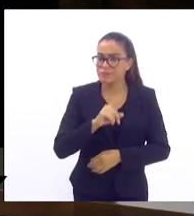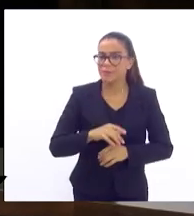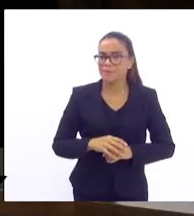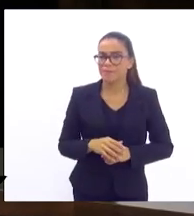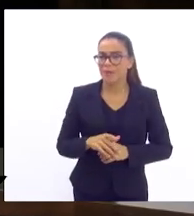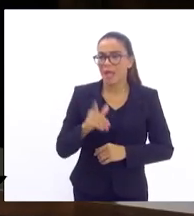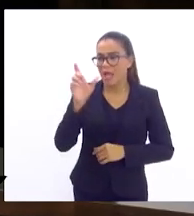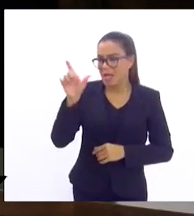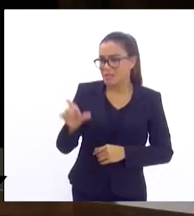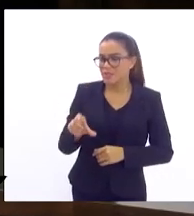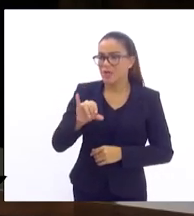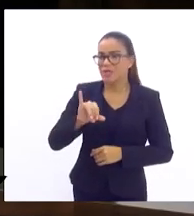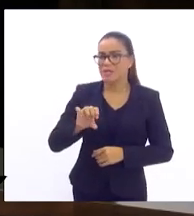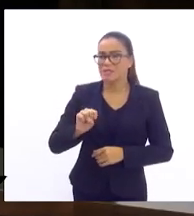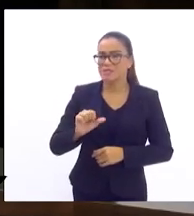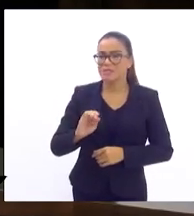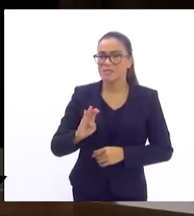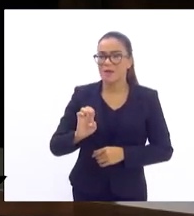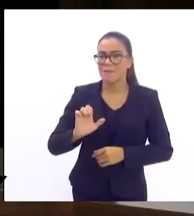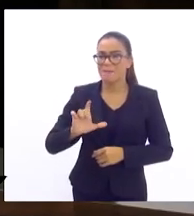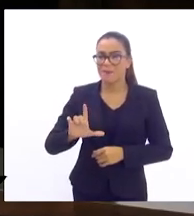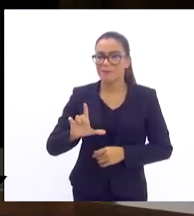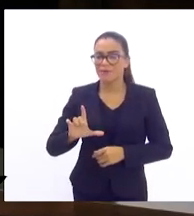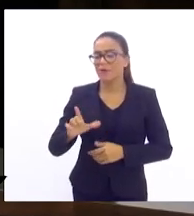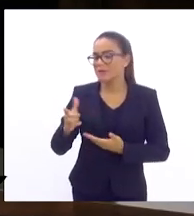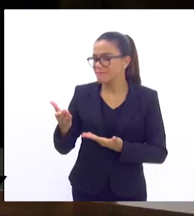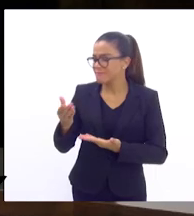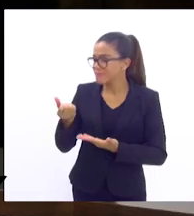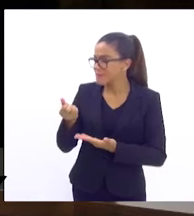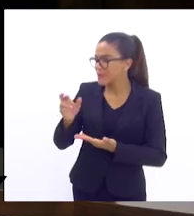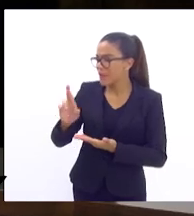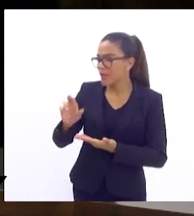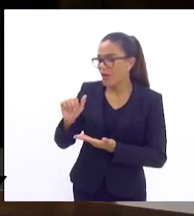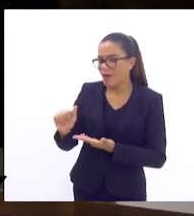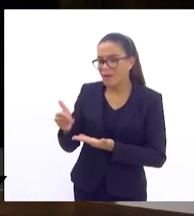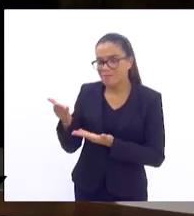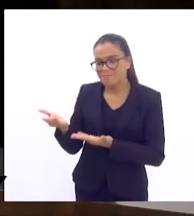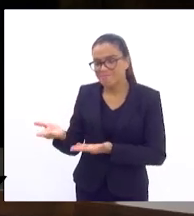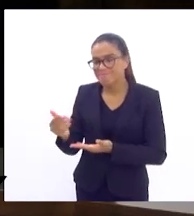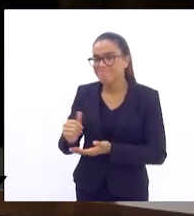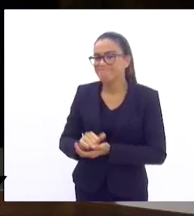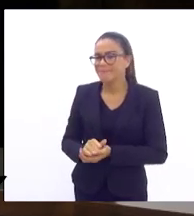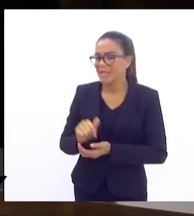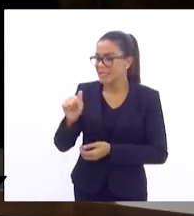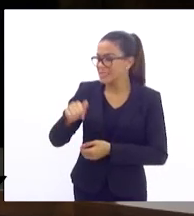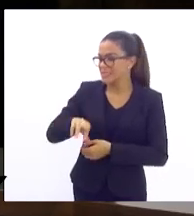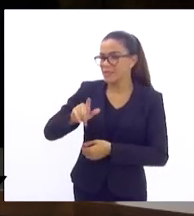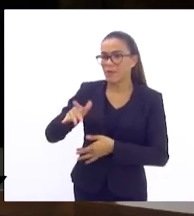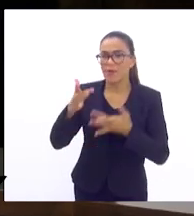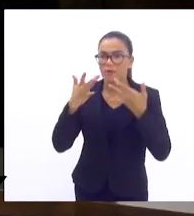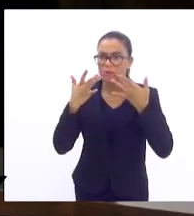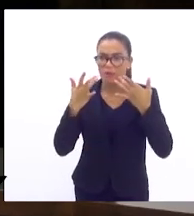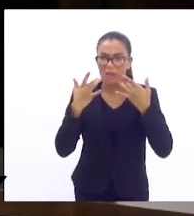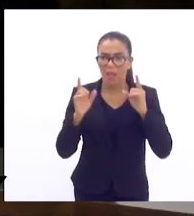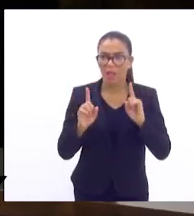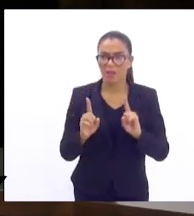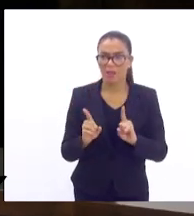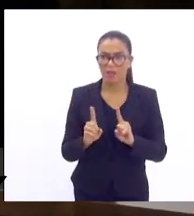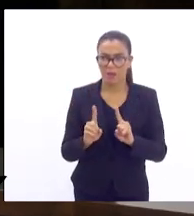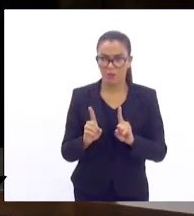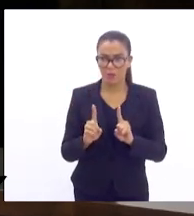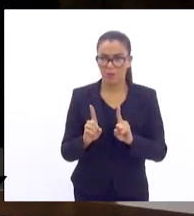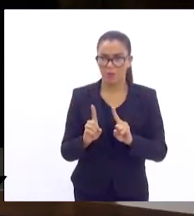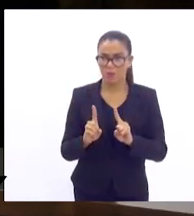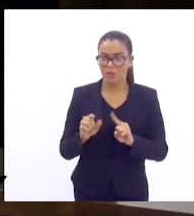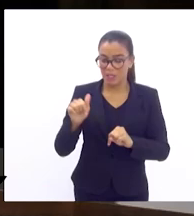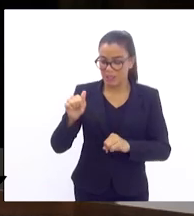senhora Isabel de Japeri. Eu queria, dona Isabel, rapidamente dizer à senhora que isso aqui não é um teatro, não. Essa